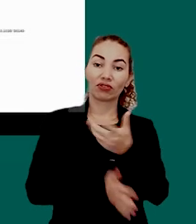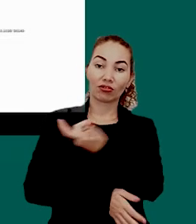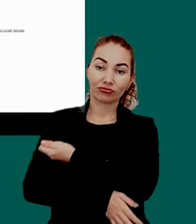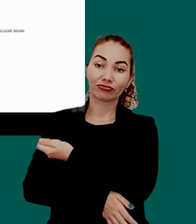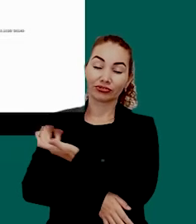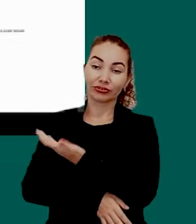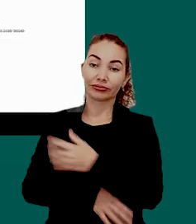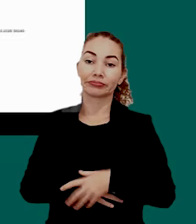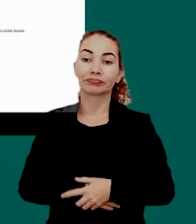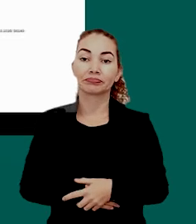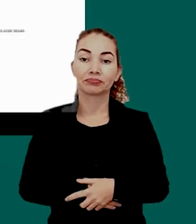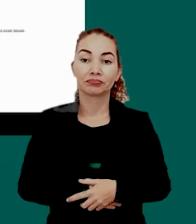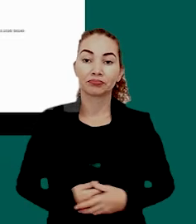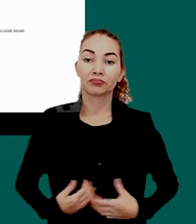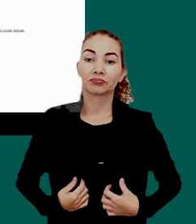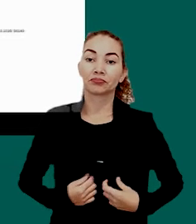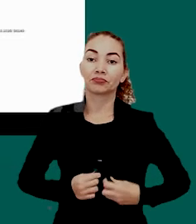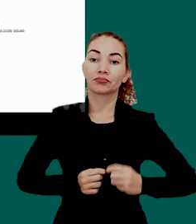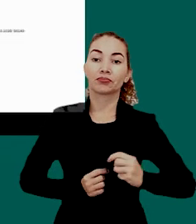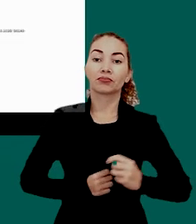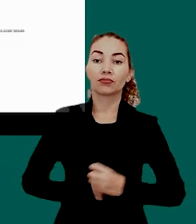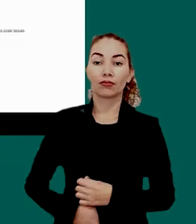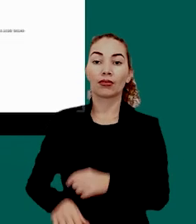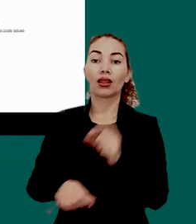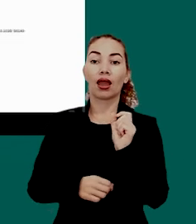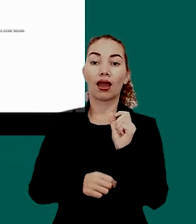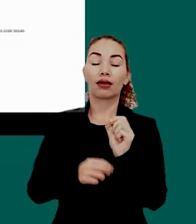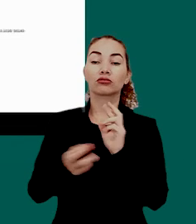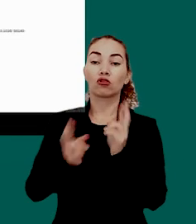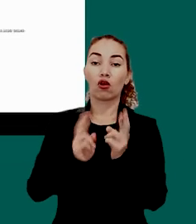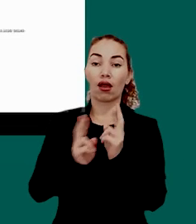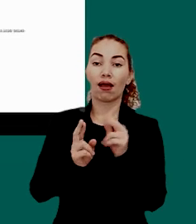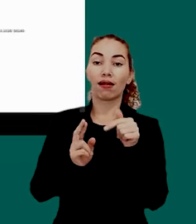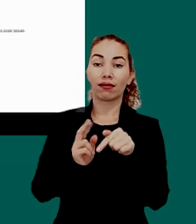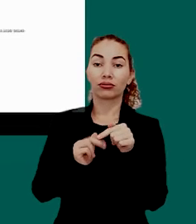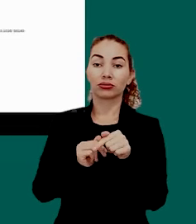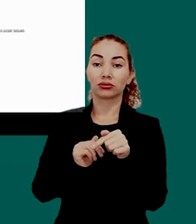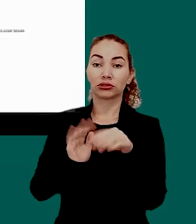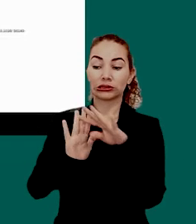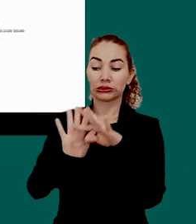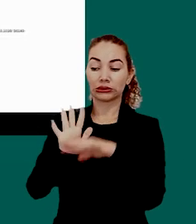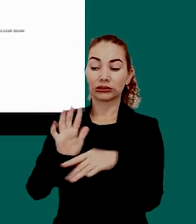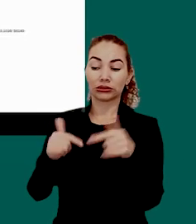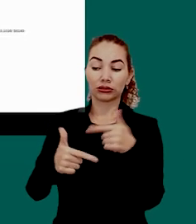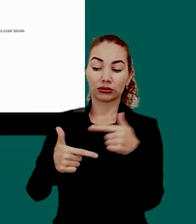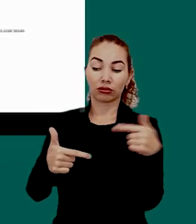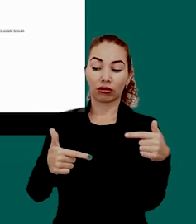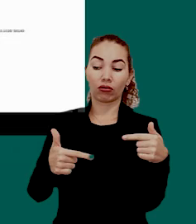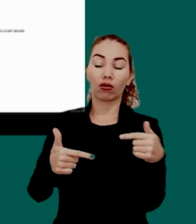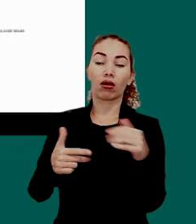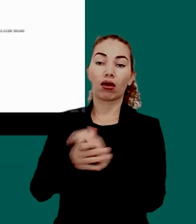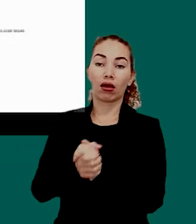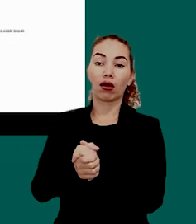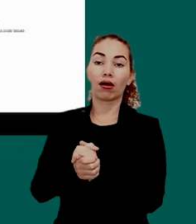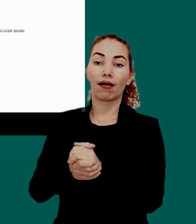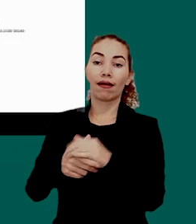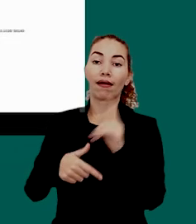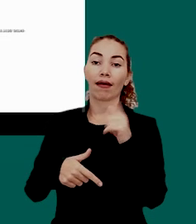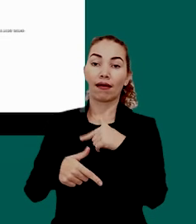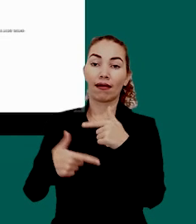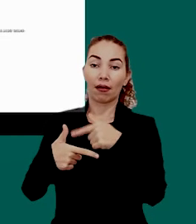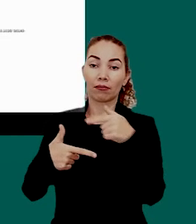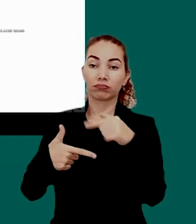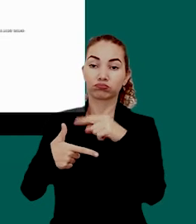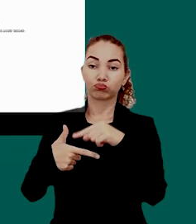não tomou a vacina, né? Isso está justamente relacionado aqui nesses gráficos. Aqui, primeiro, uma curva de Kaplan-Meier,